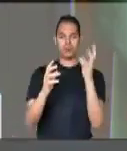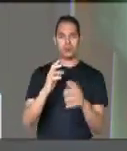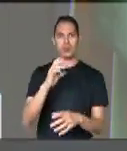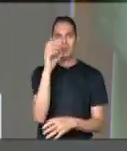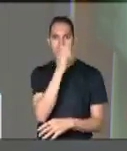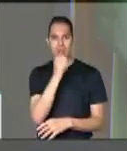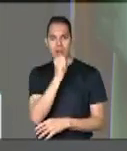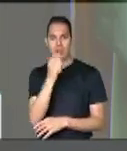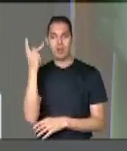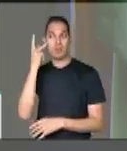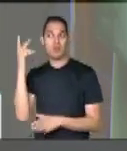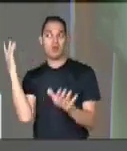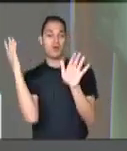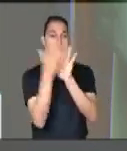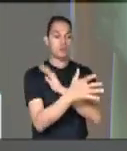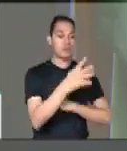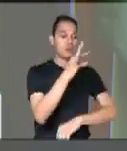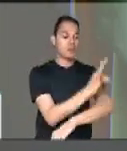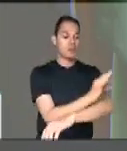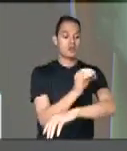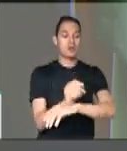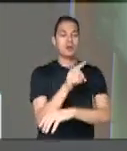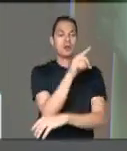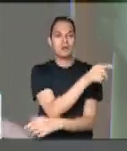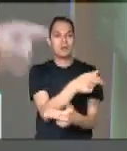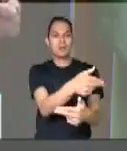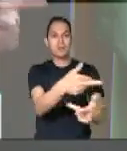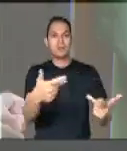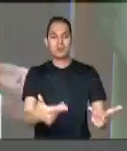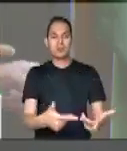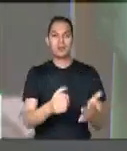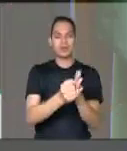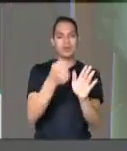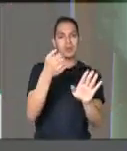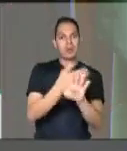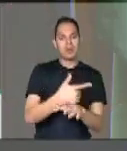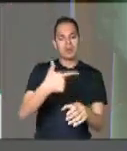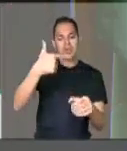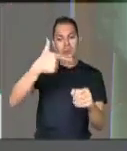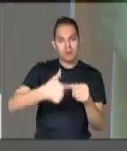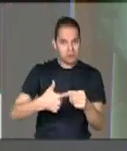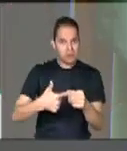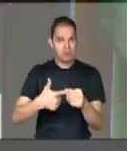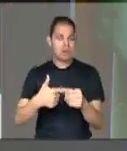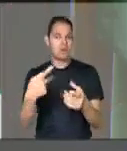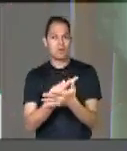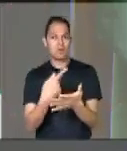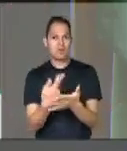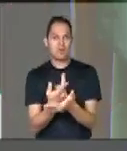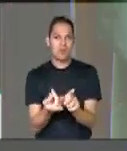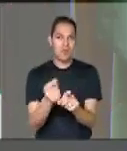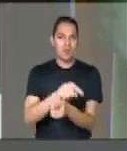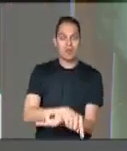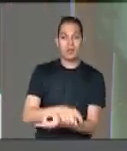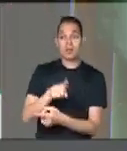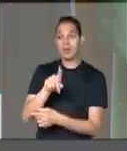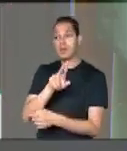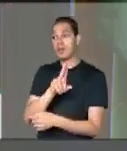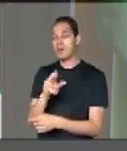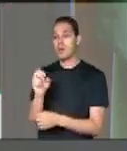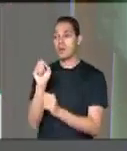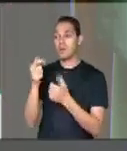para vir ao Tocantins adquirir terras, fruto da máfia de combustível adulterado. Aliás, o seu apelido lá é vinagreiro.